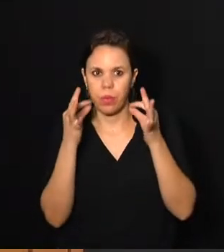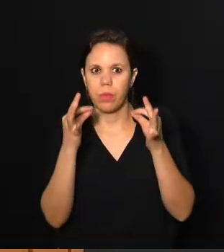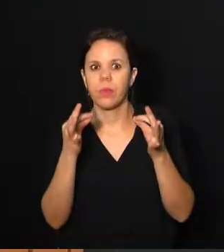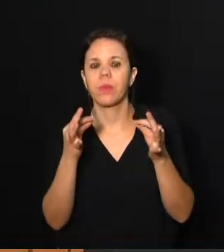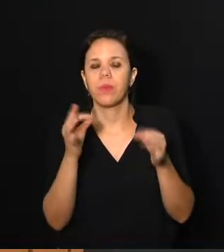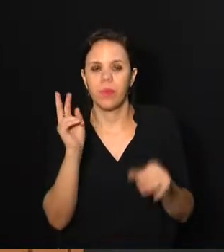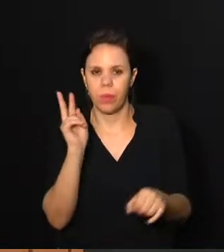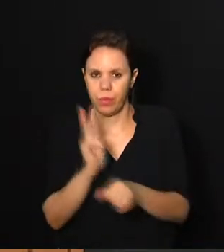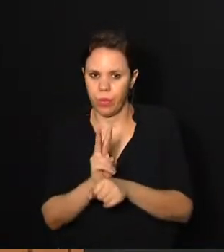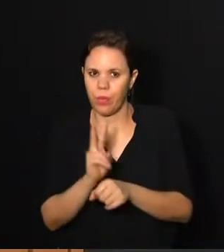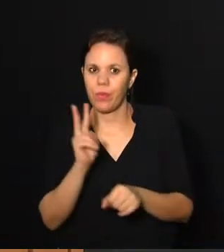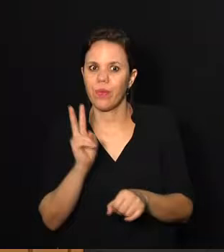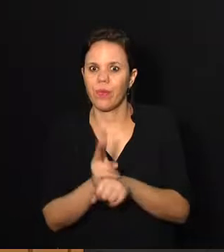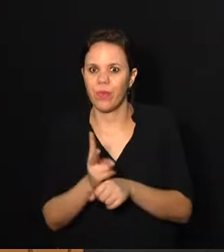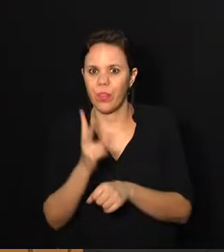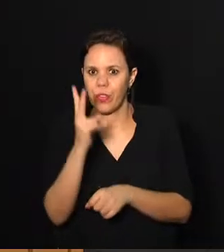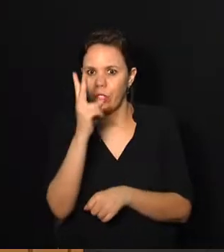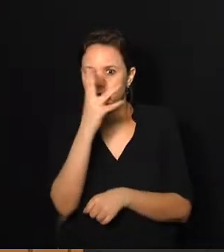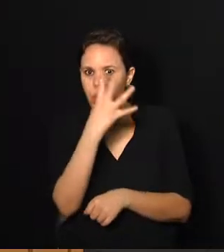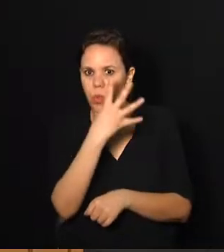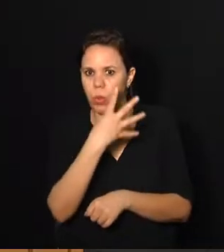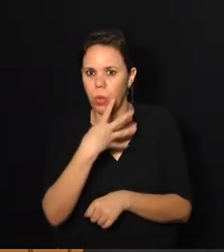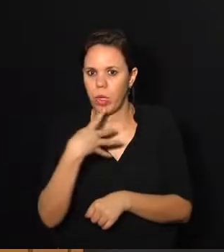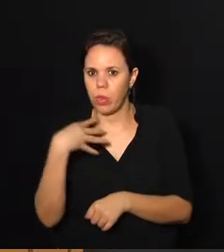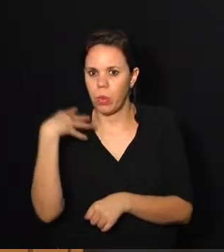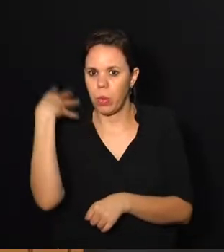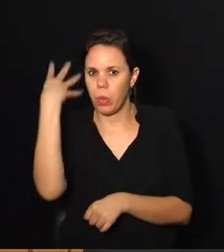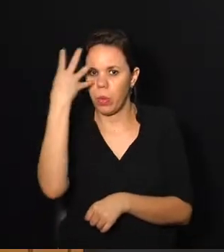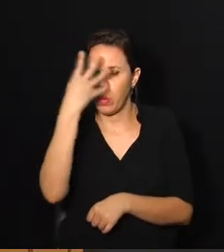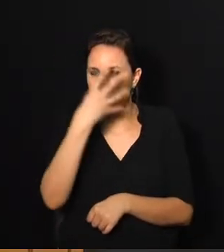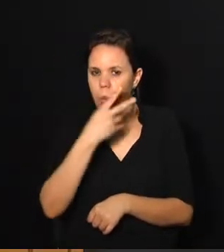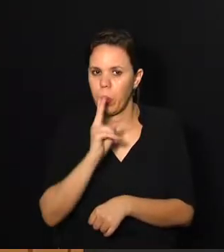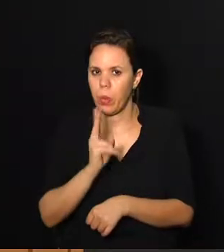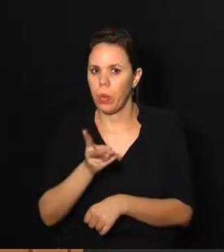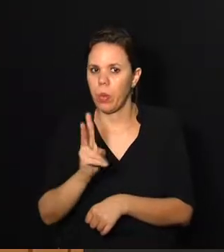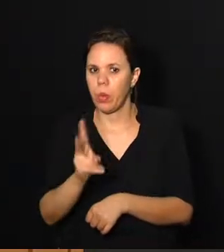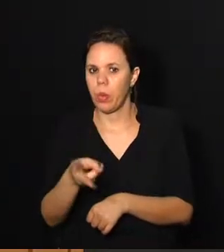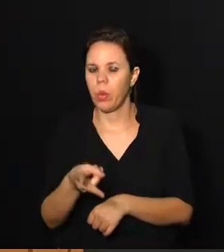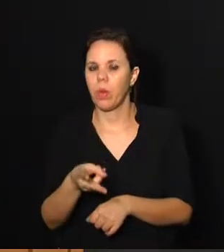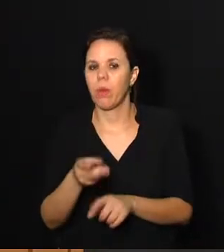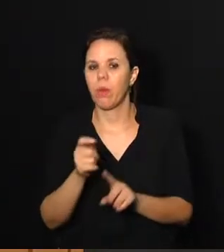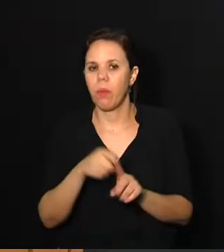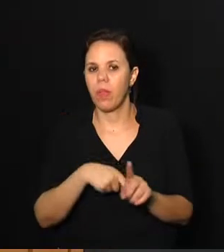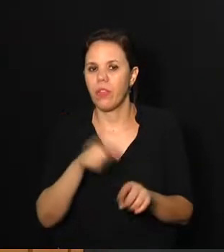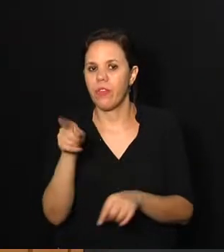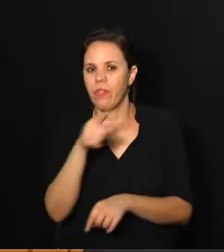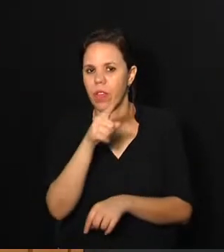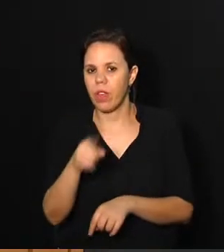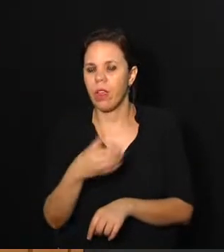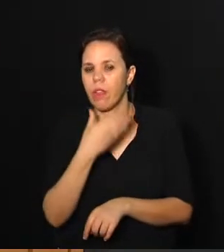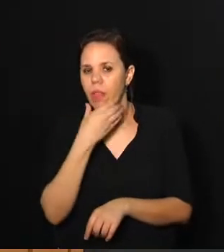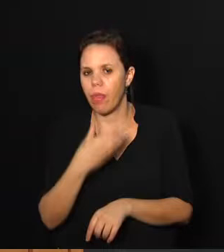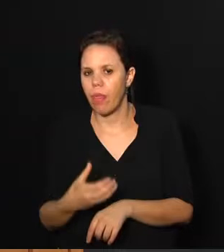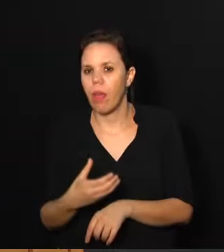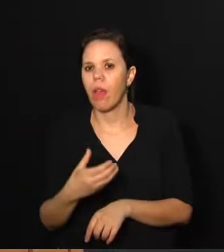de cuidado 24 horas. Inclusive, natais, carnavais, feriados e ano